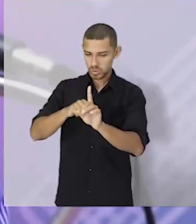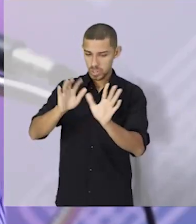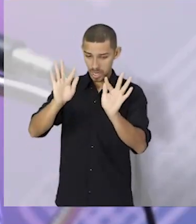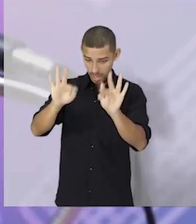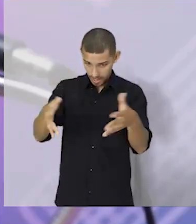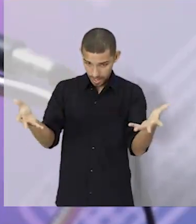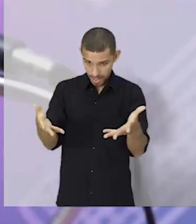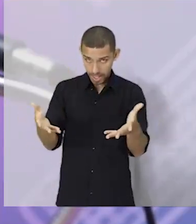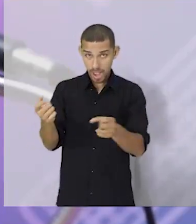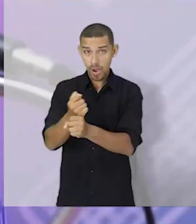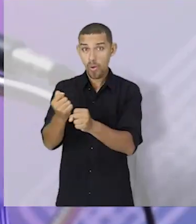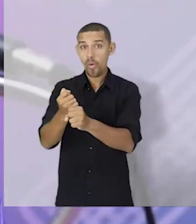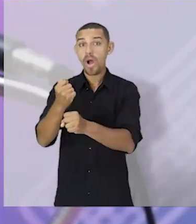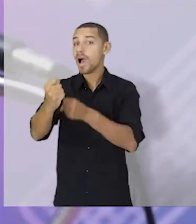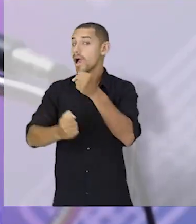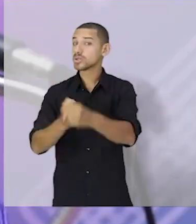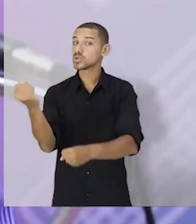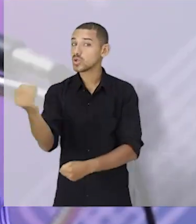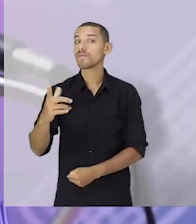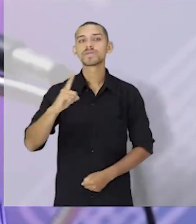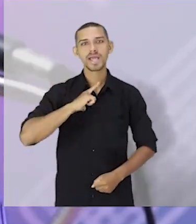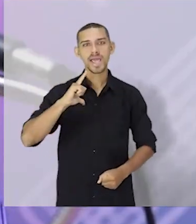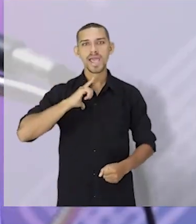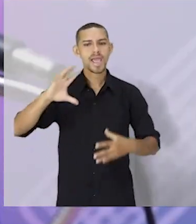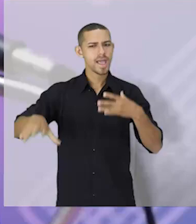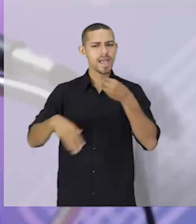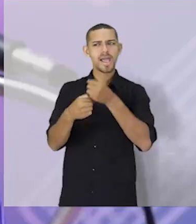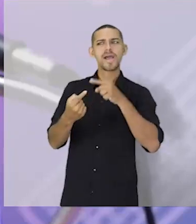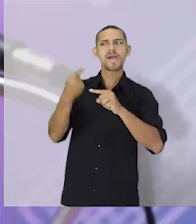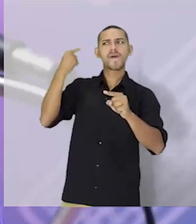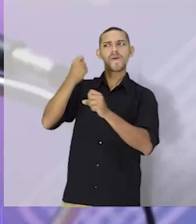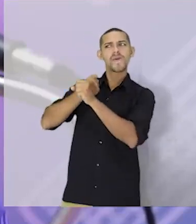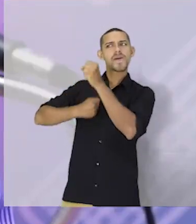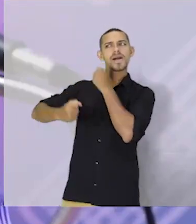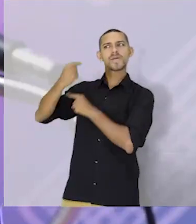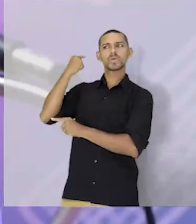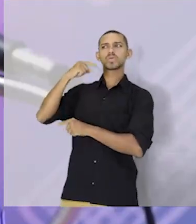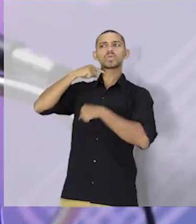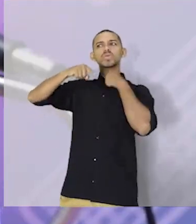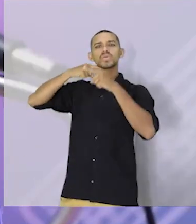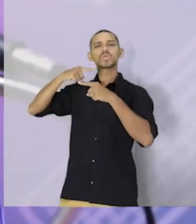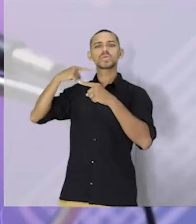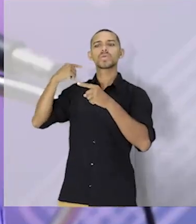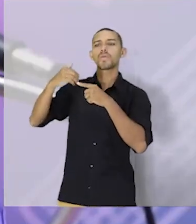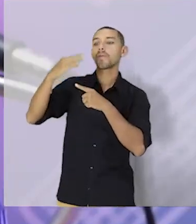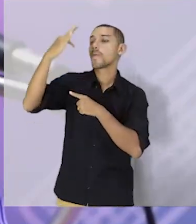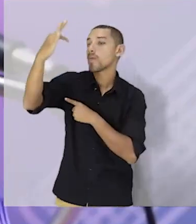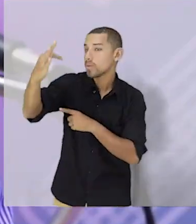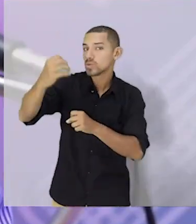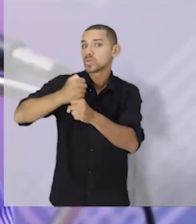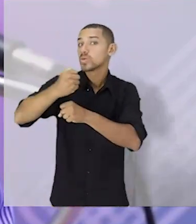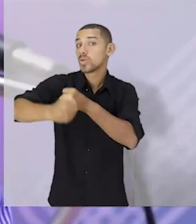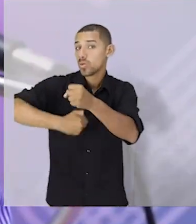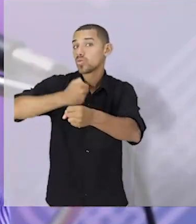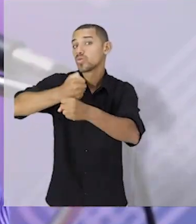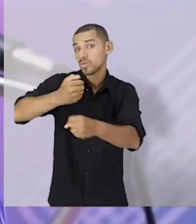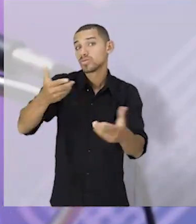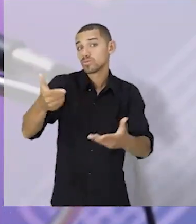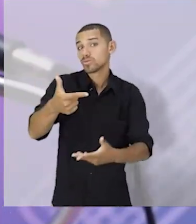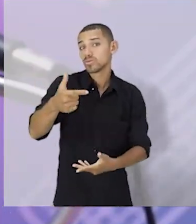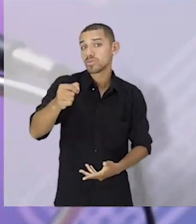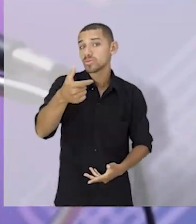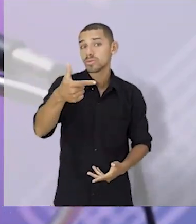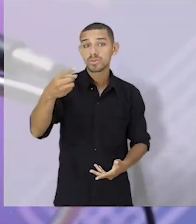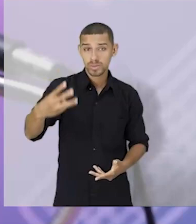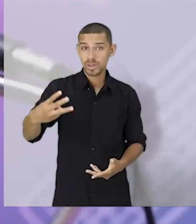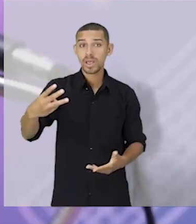pode incluir aquela meta que você não conseguiu alcançar no ano anterior, você pode colocar para alcançar no ano seguinte. Então,